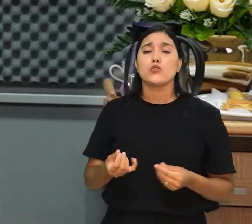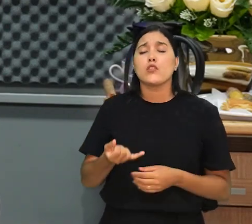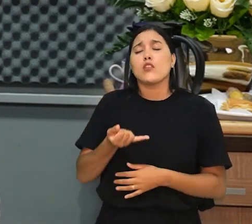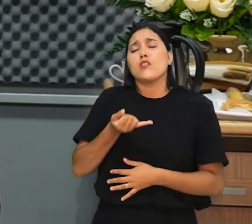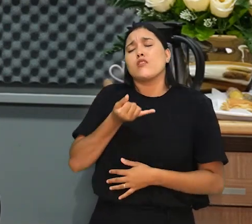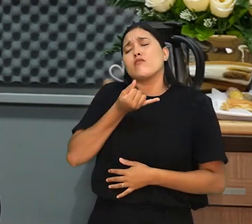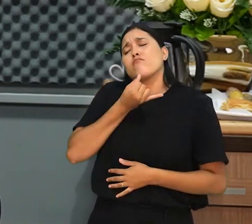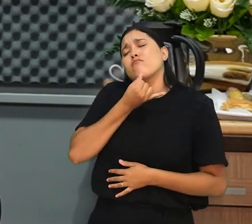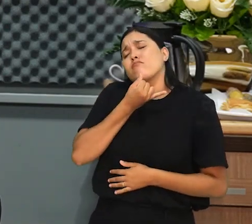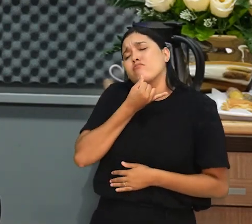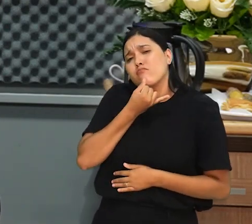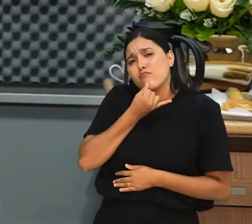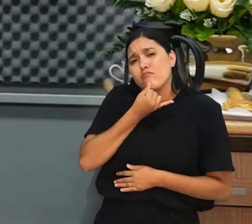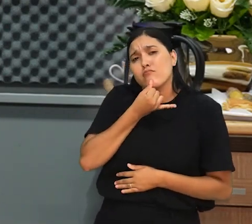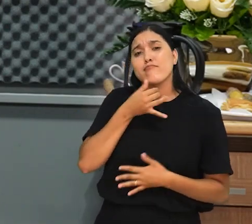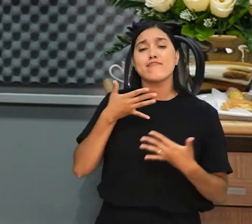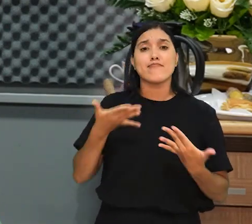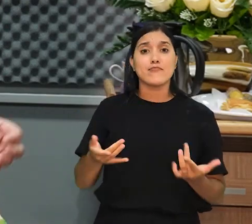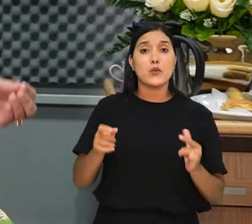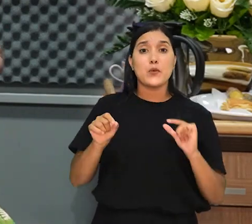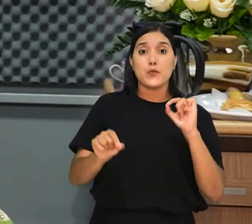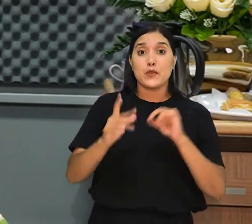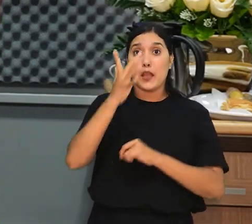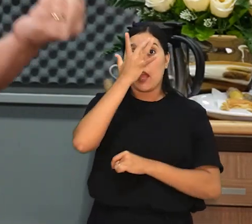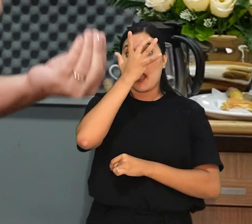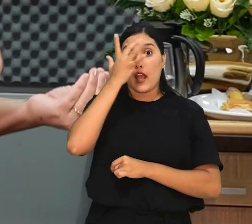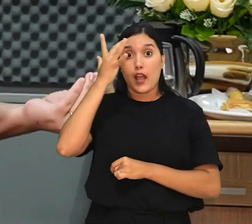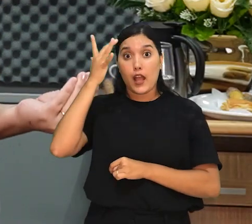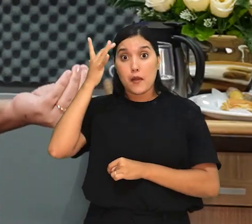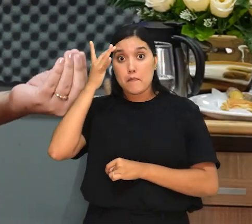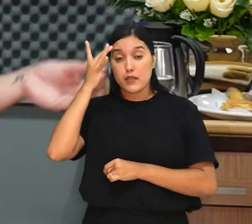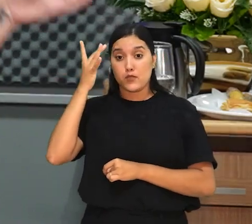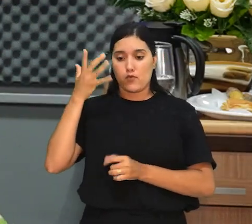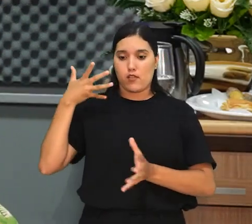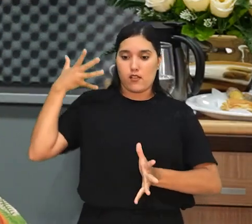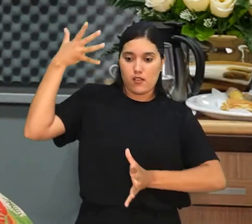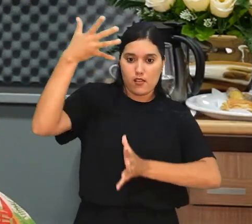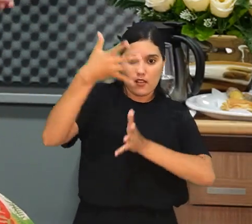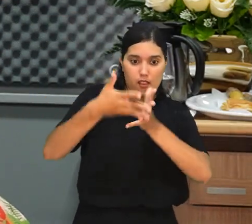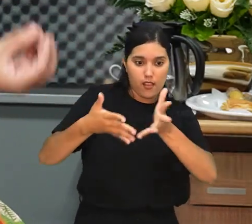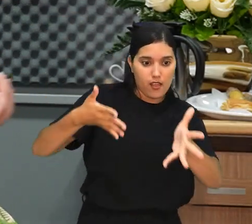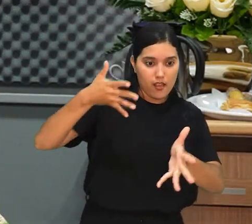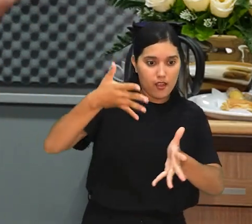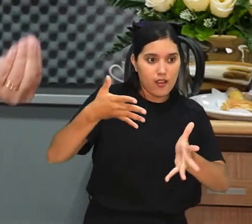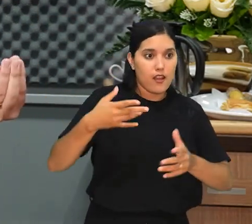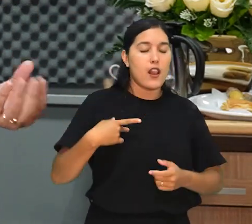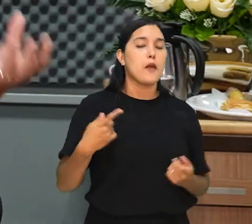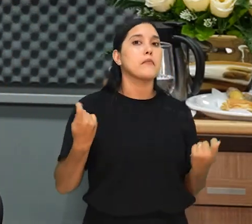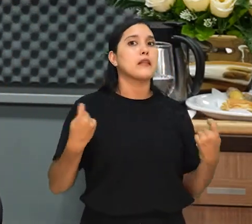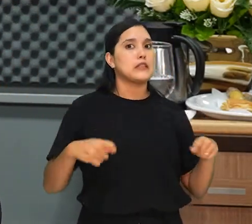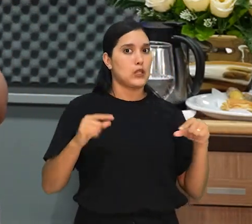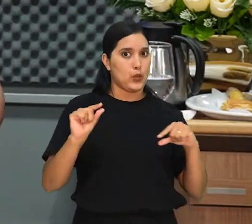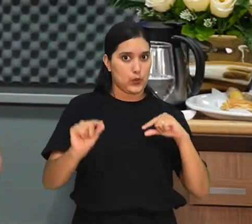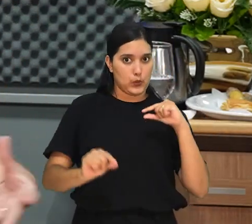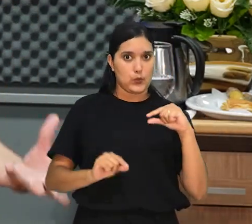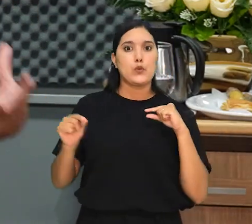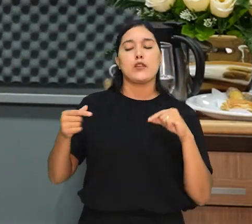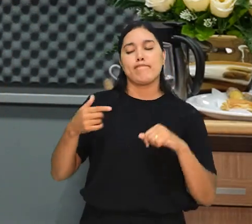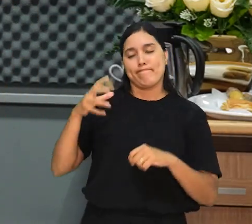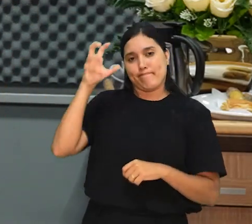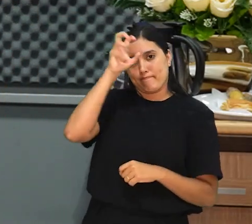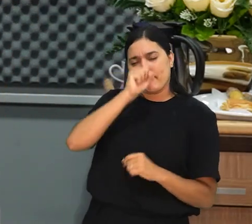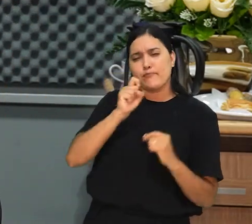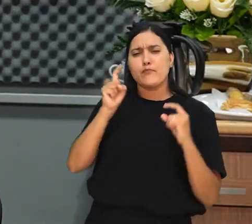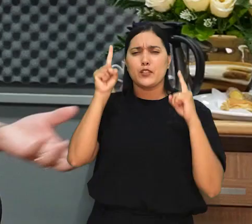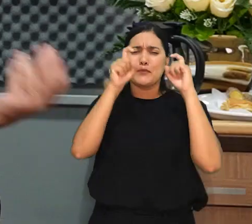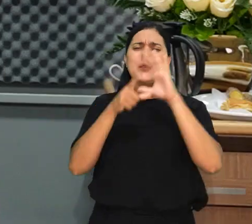muito triste, né? Então, a pessoa que vai escutar com as mãos e vai também falar, ela precisa também